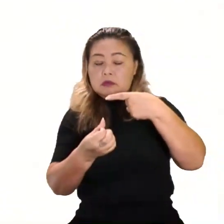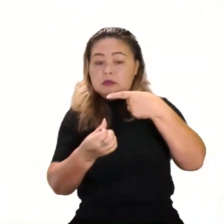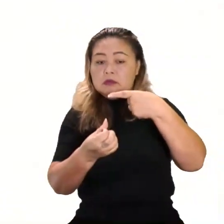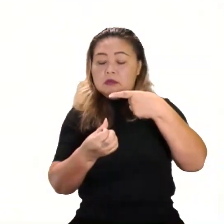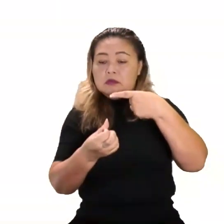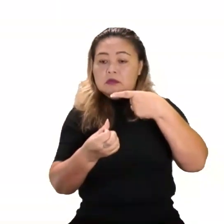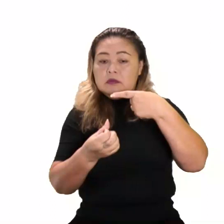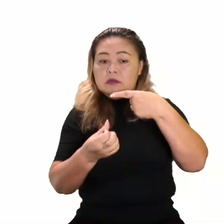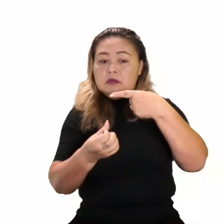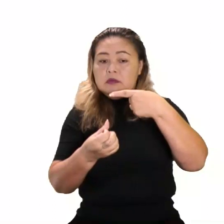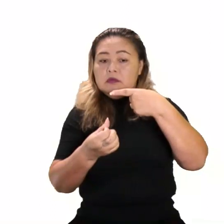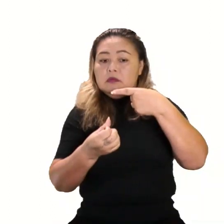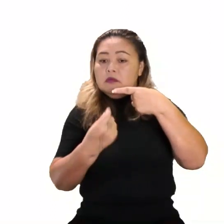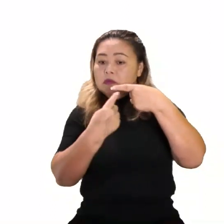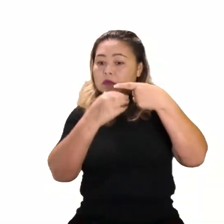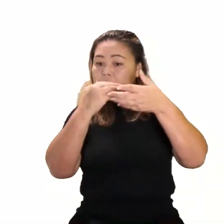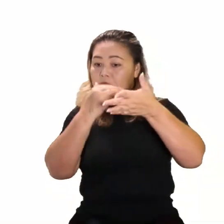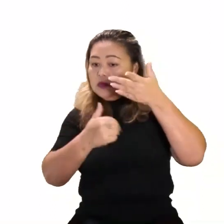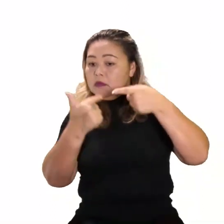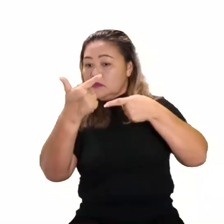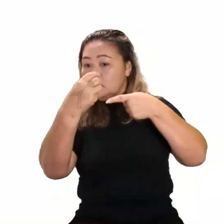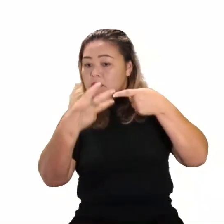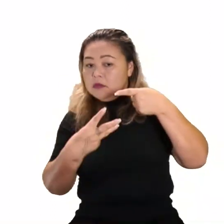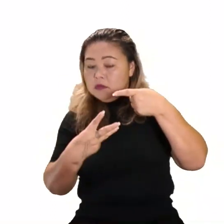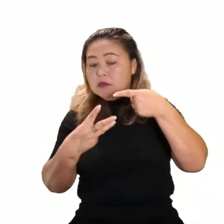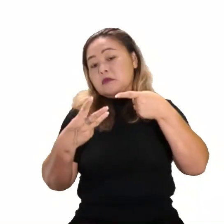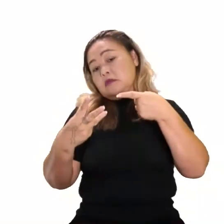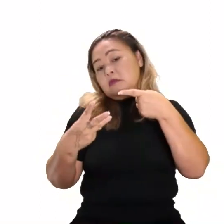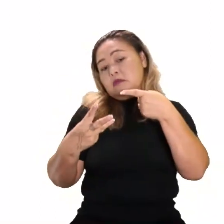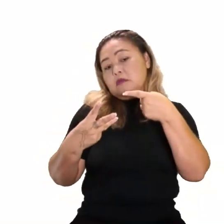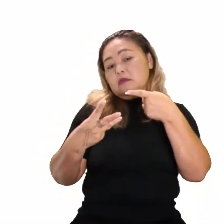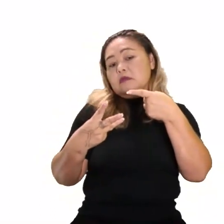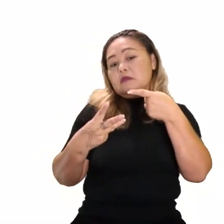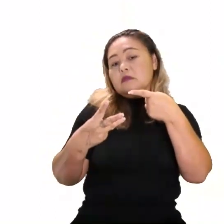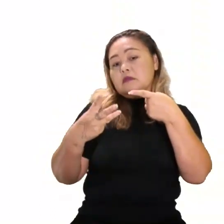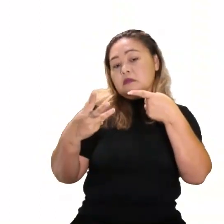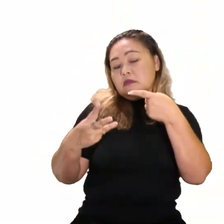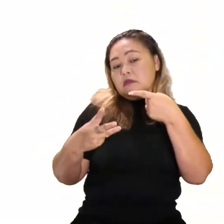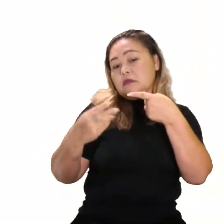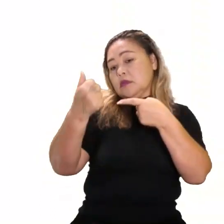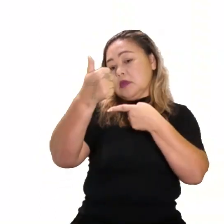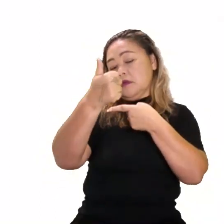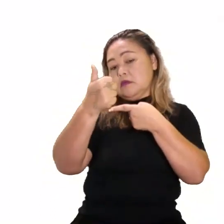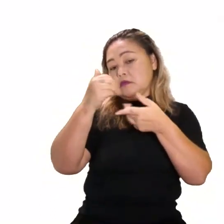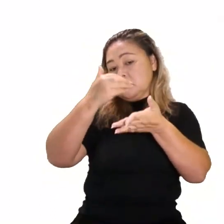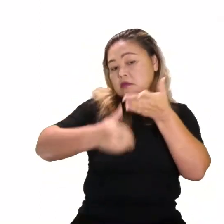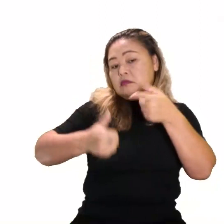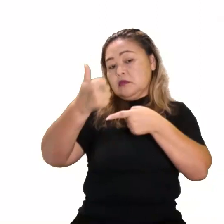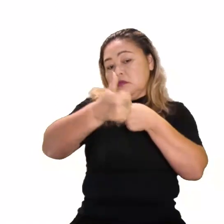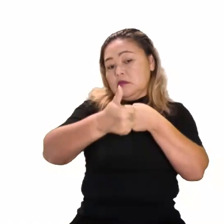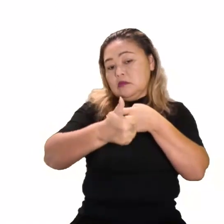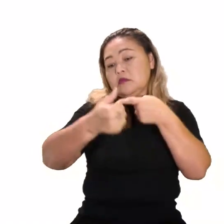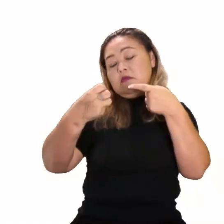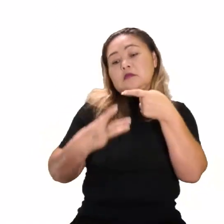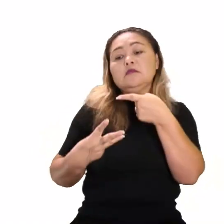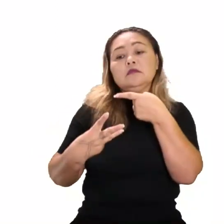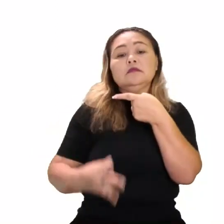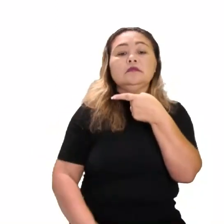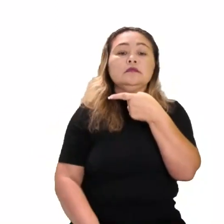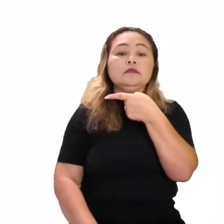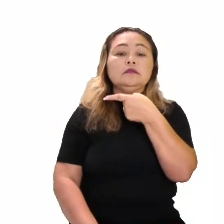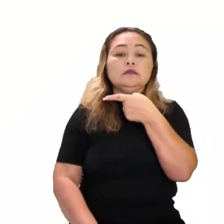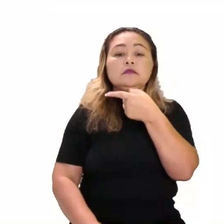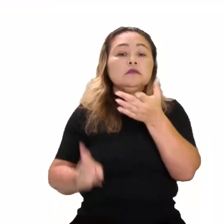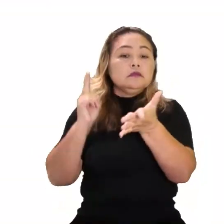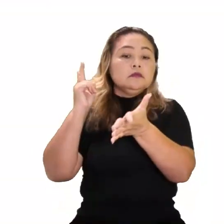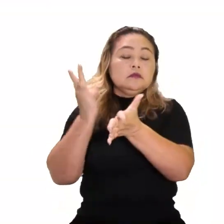terço? 1 inteiro menos 2 terços. Inteiro não é 3 terços? Isso, 1 inteiro é 3 terços. Tira 2 terços, ficamos com 1 terço. 1 terço.